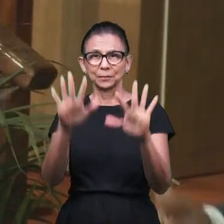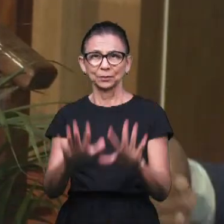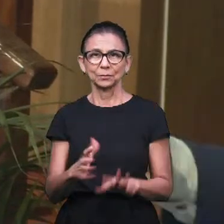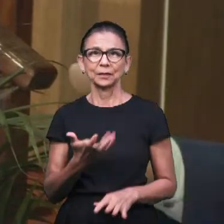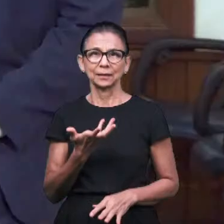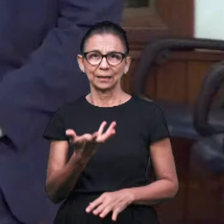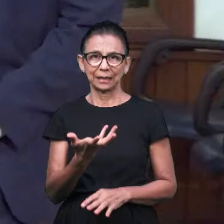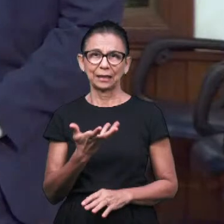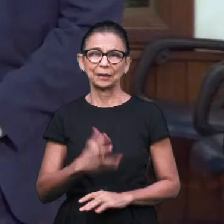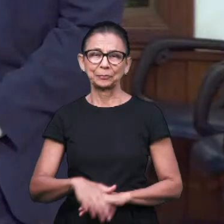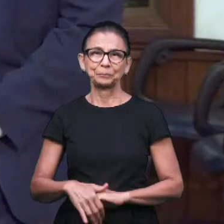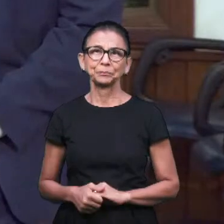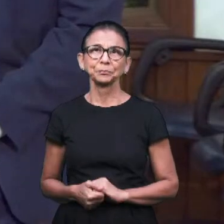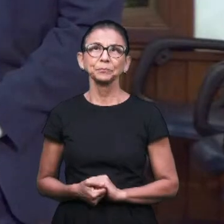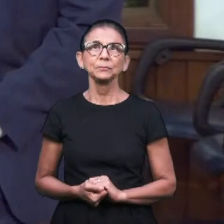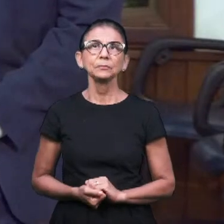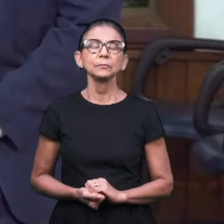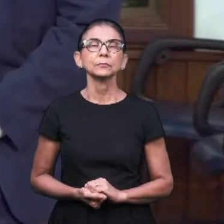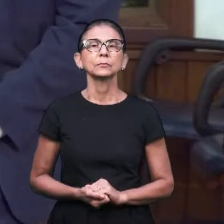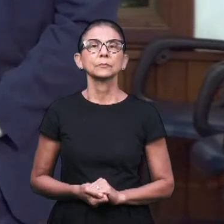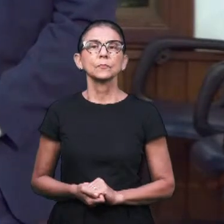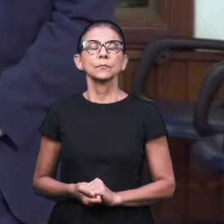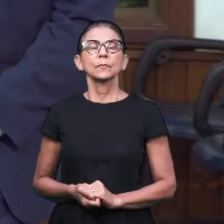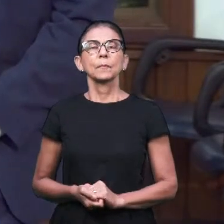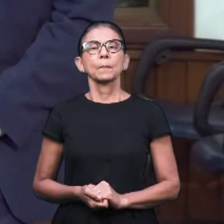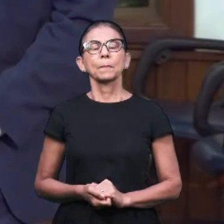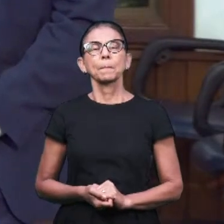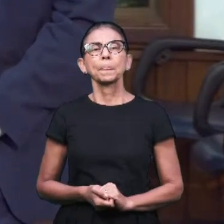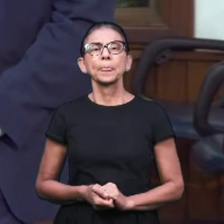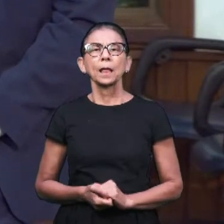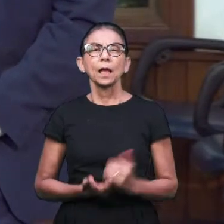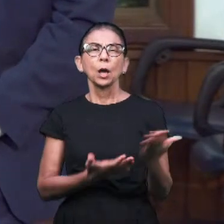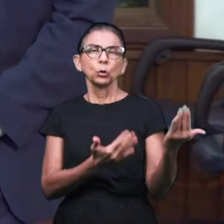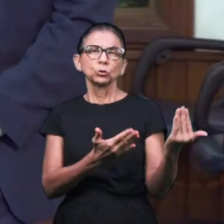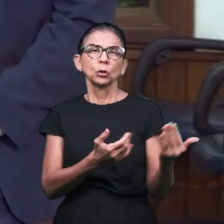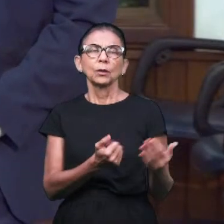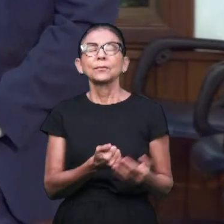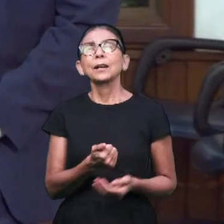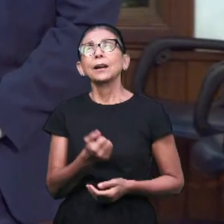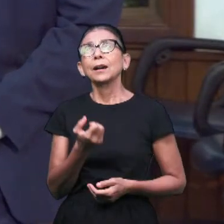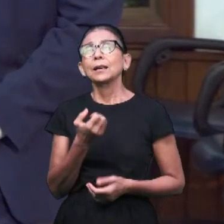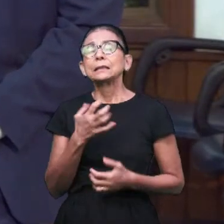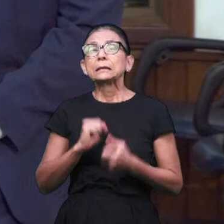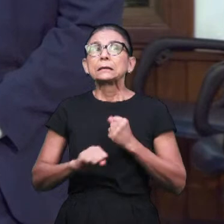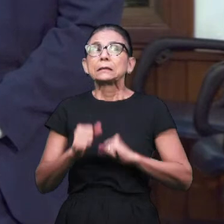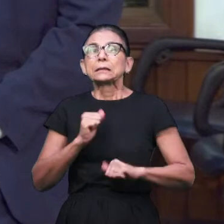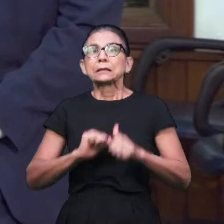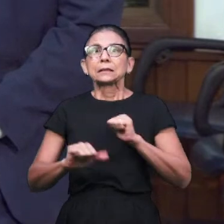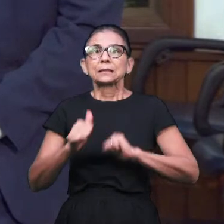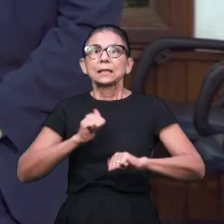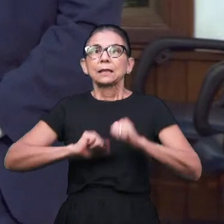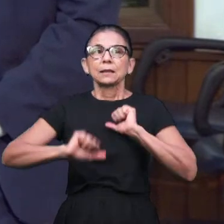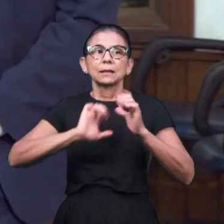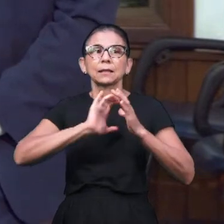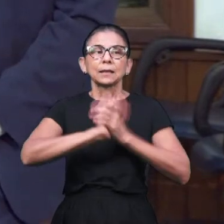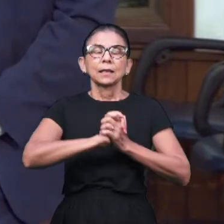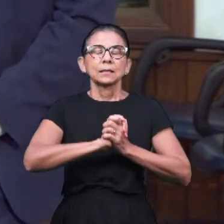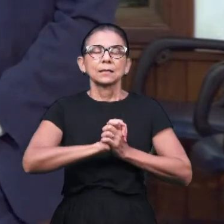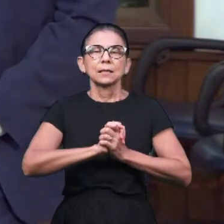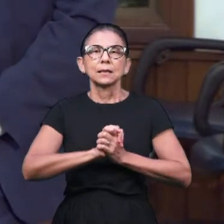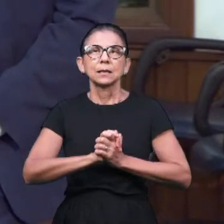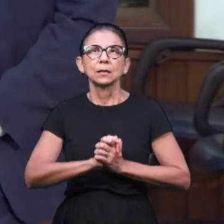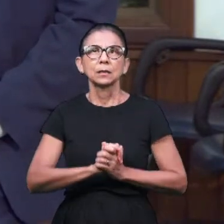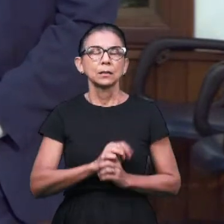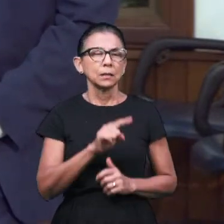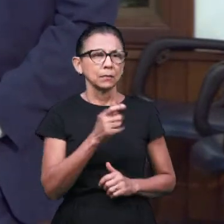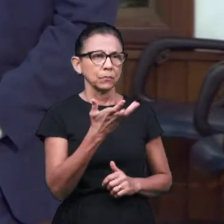os jovens, às vezes o jovem está estruturando para ter um lar. Eu até gosto de falar com o jovem o seguinte, ó, você quer casar? Tem que responder 10